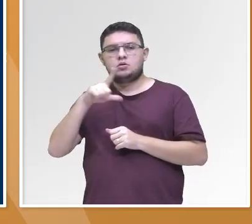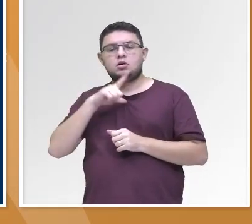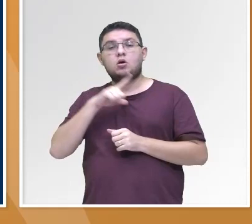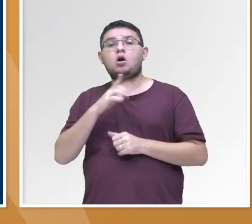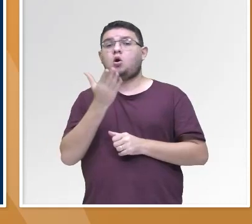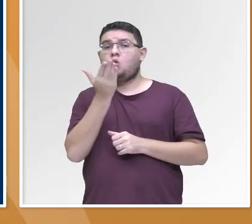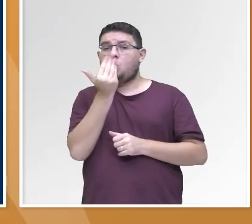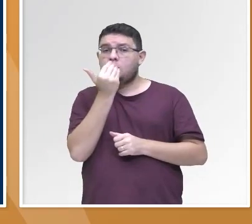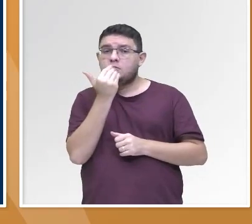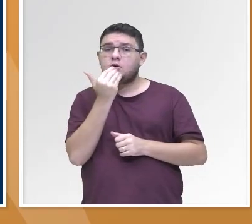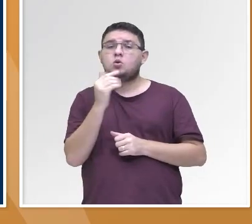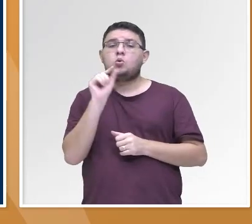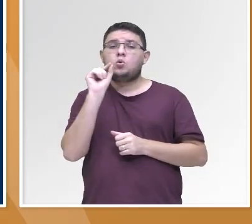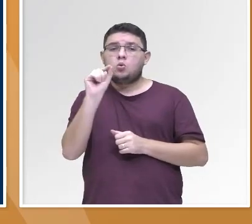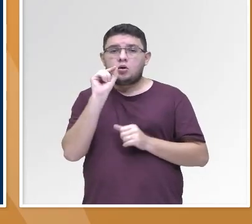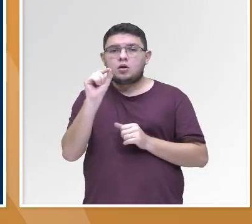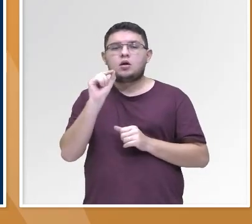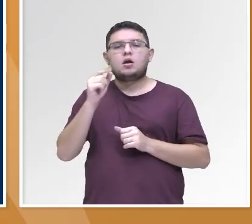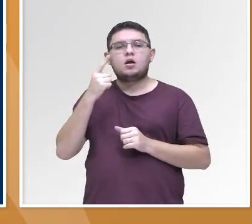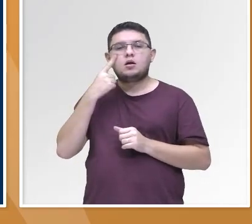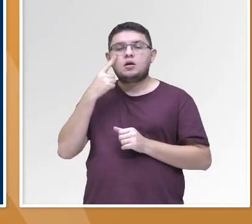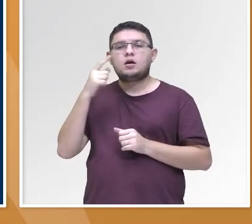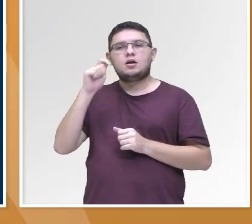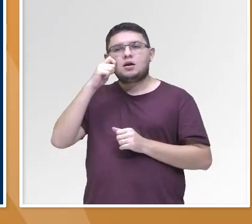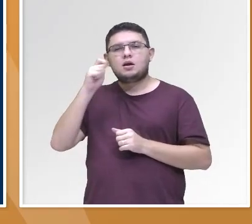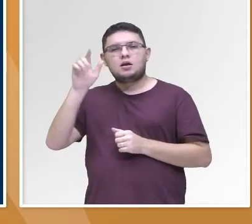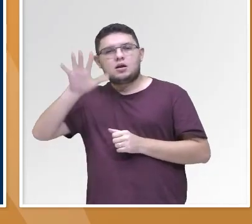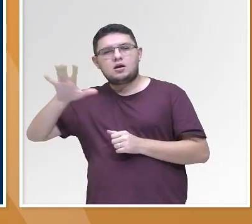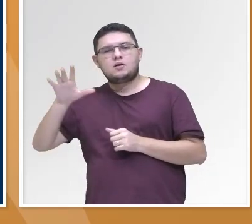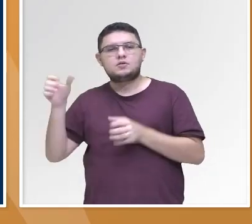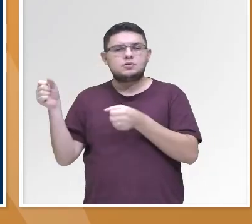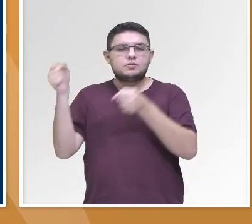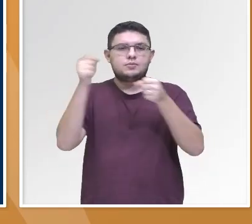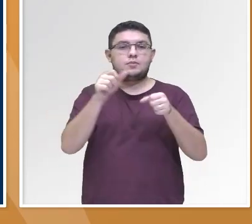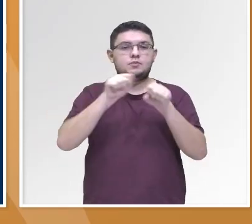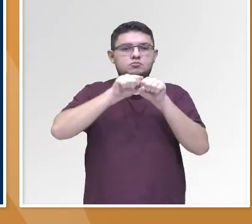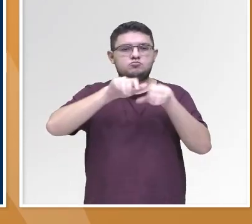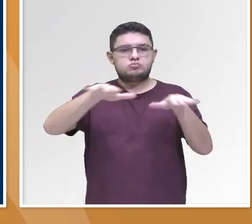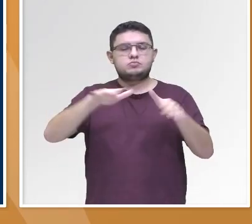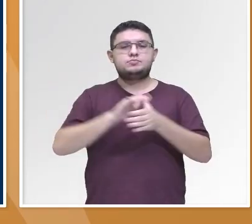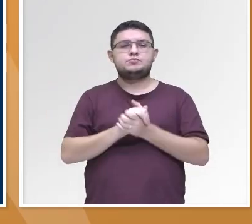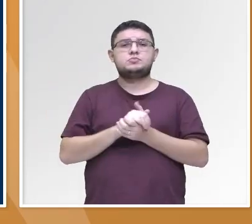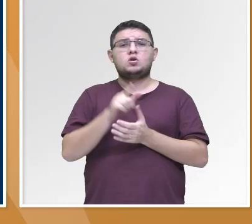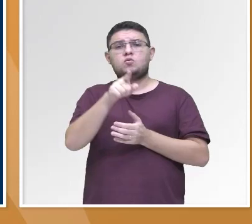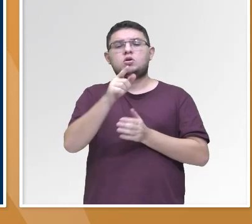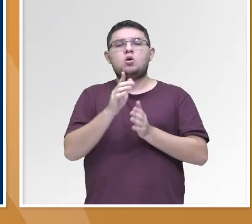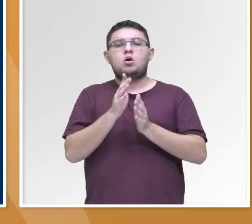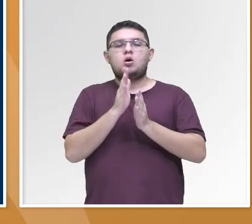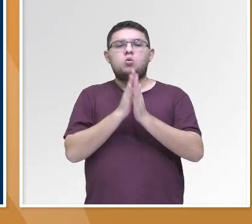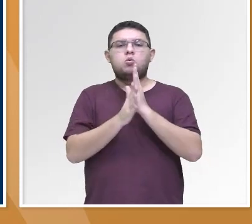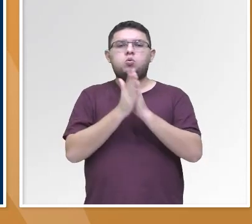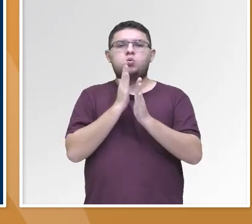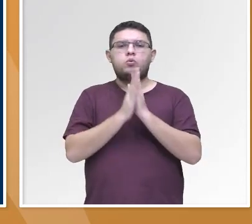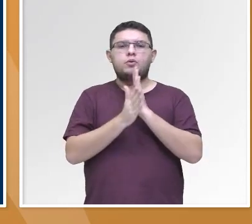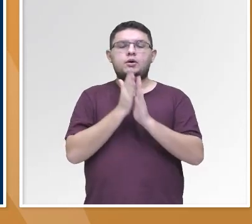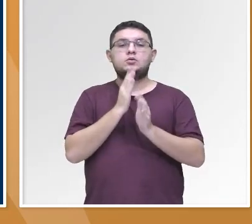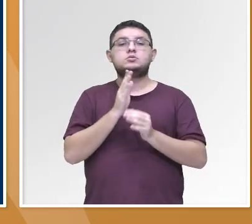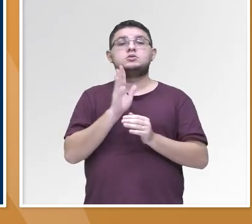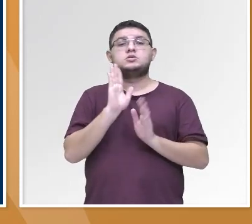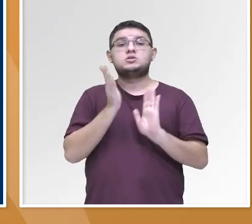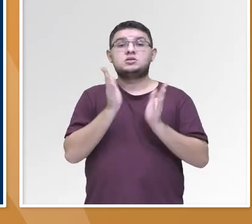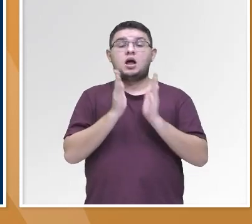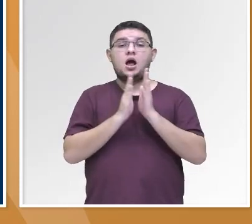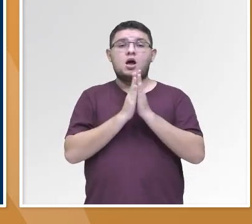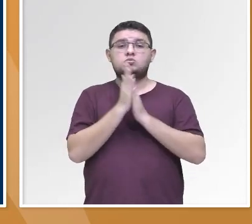contribuições relacionadas à alimentação. Você já comeu cuscuz? Tenho certeza que sim. Seja doce